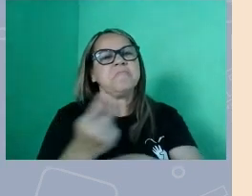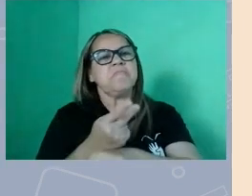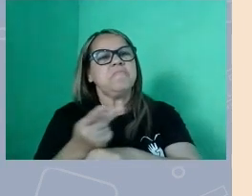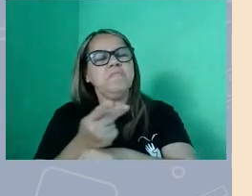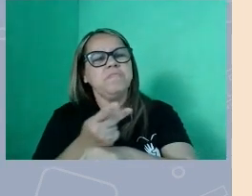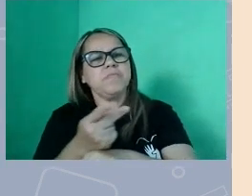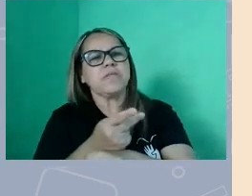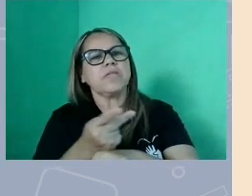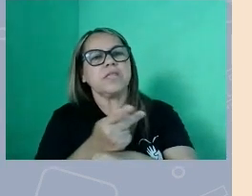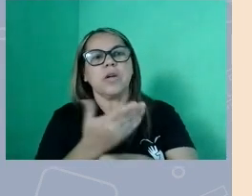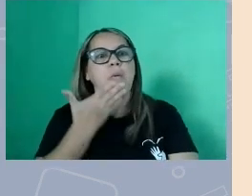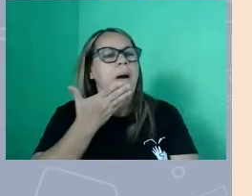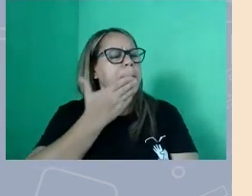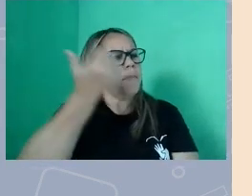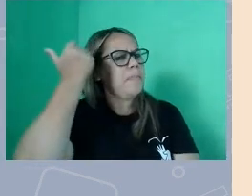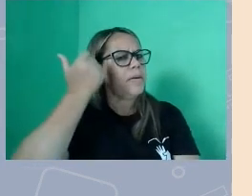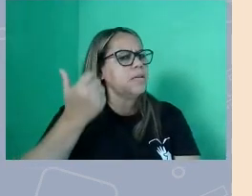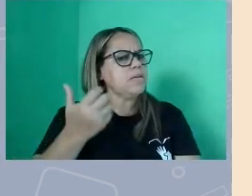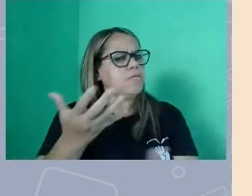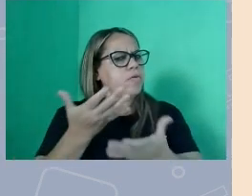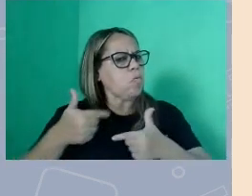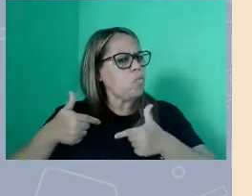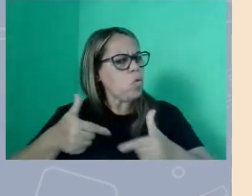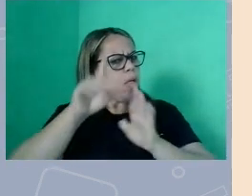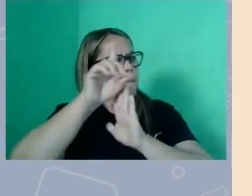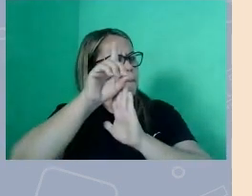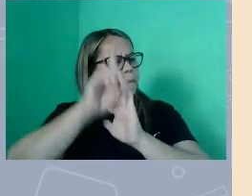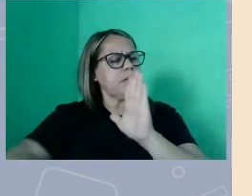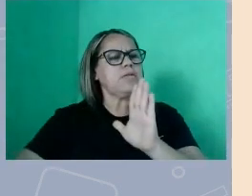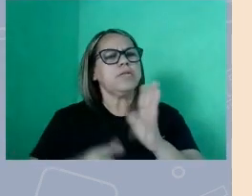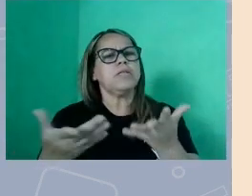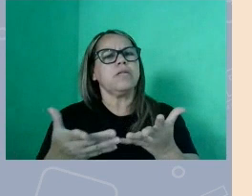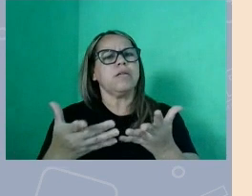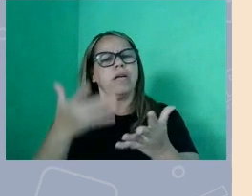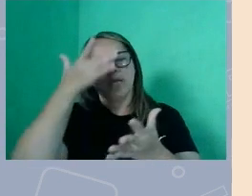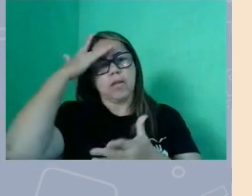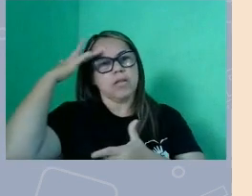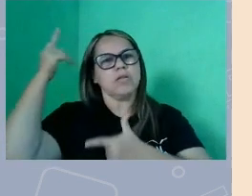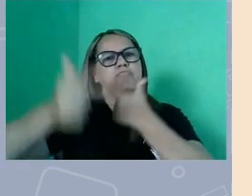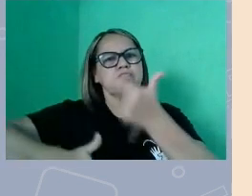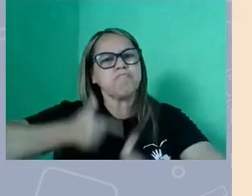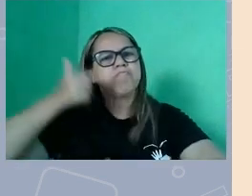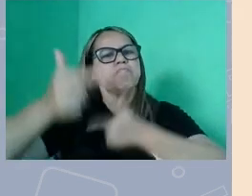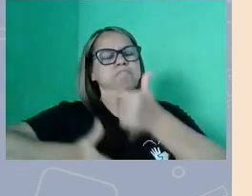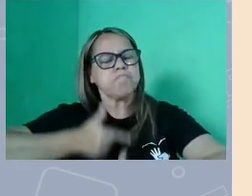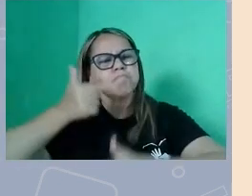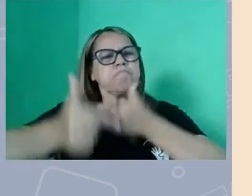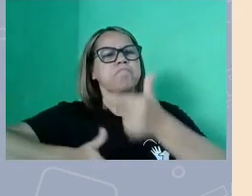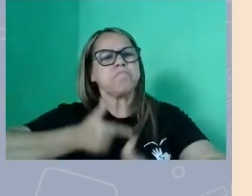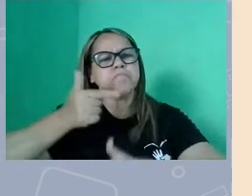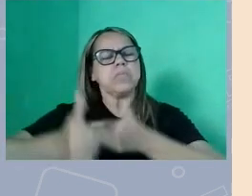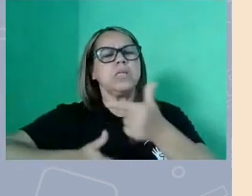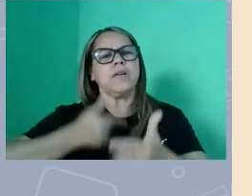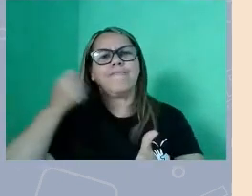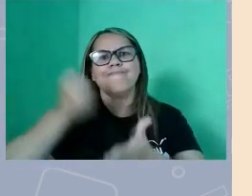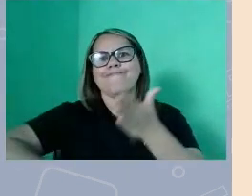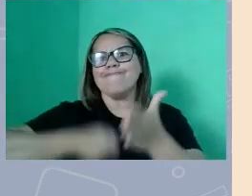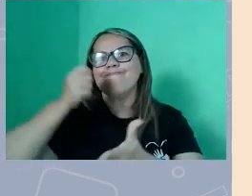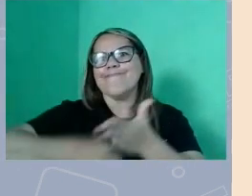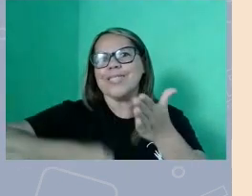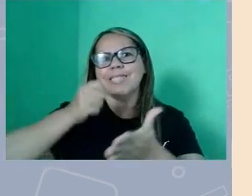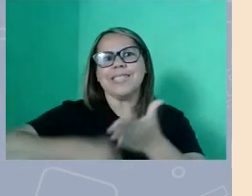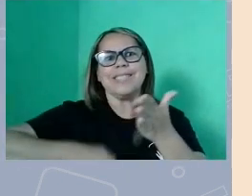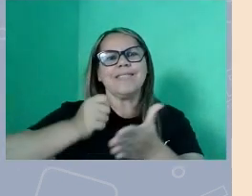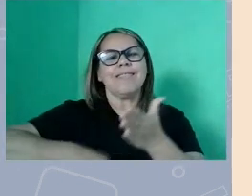uma melhoria vão lutar pelos direitos dos trabalhadores tentar diminuir a perspectiva do